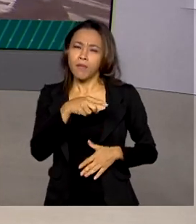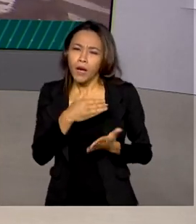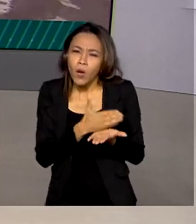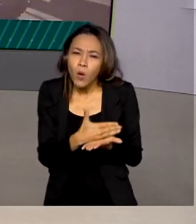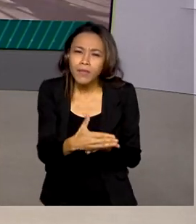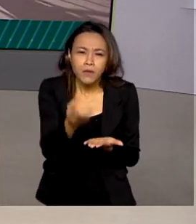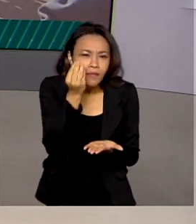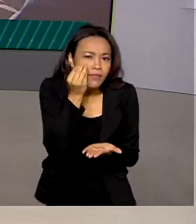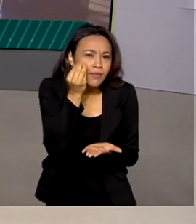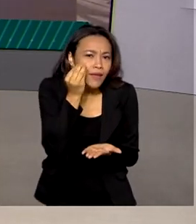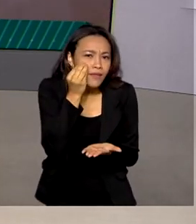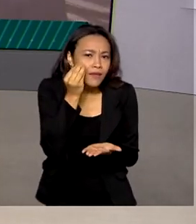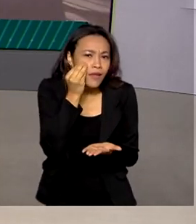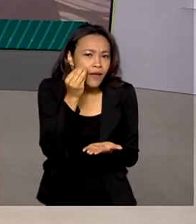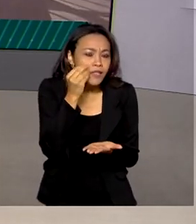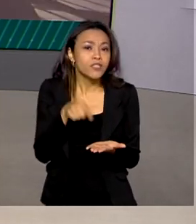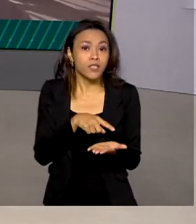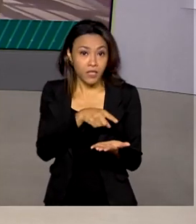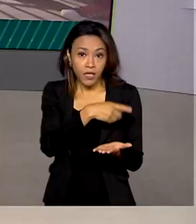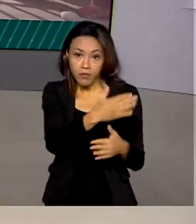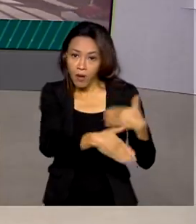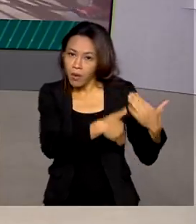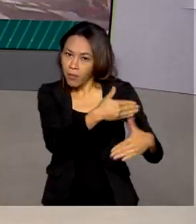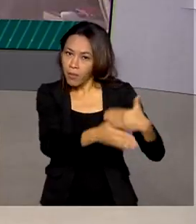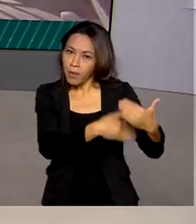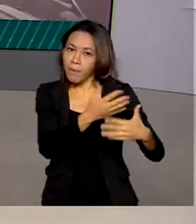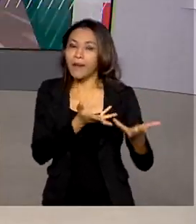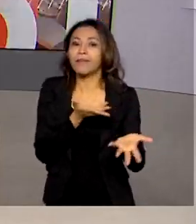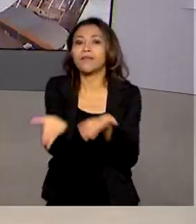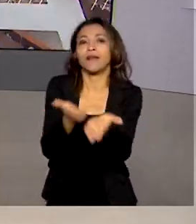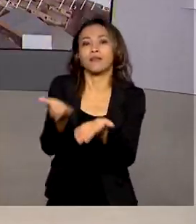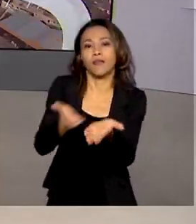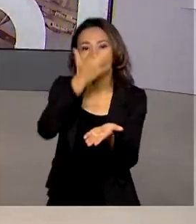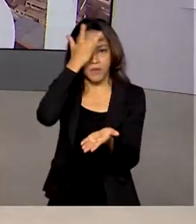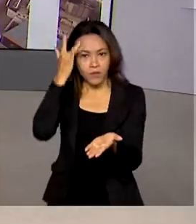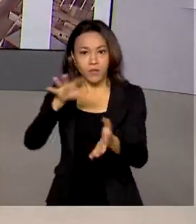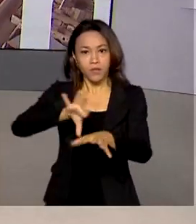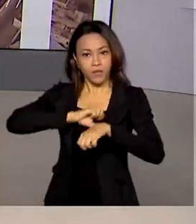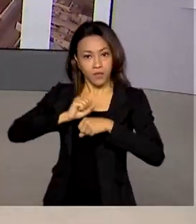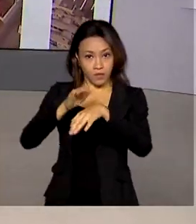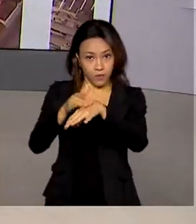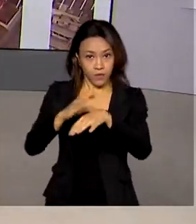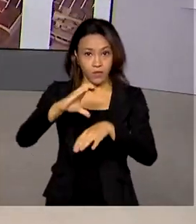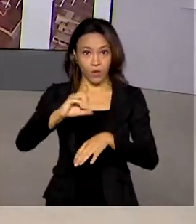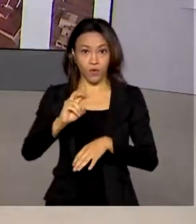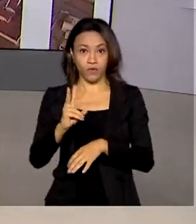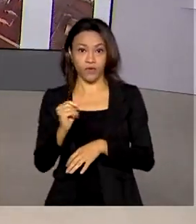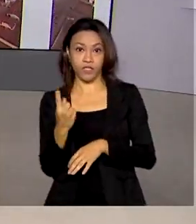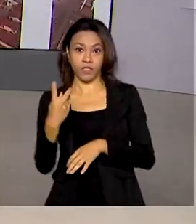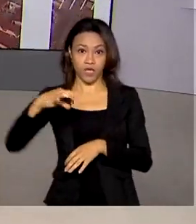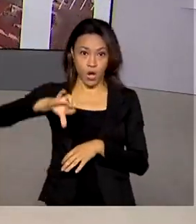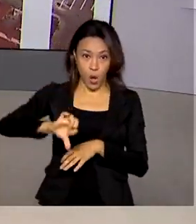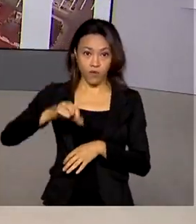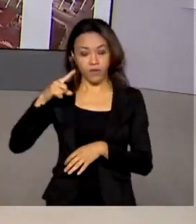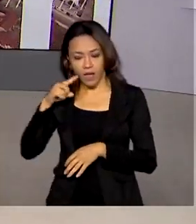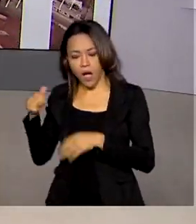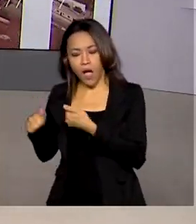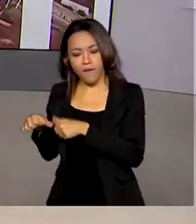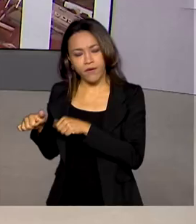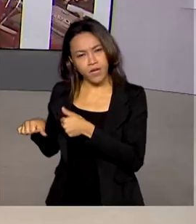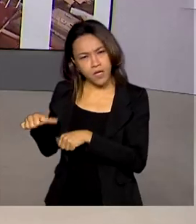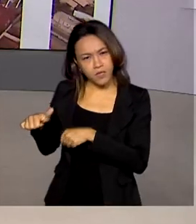Instituto desenvolve para tratar pessoas com covid-19 segundo a agência a solicitação já está em análise